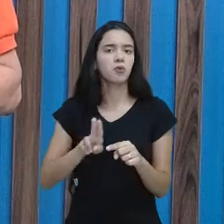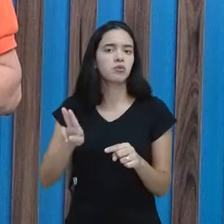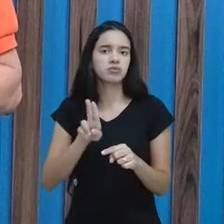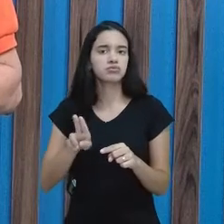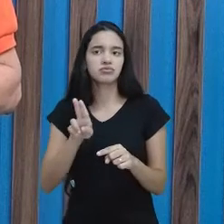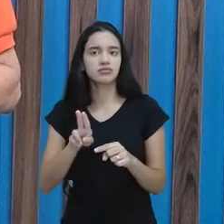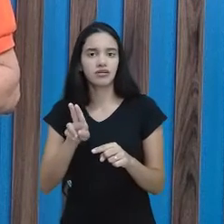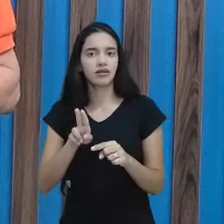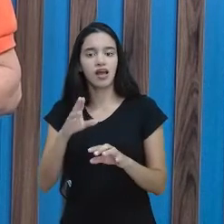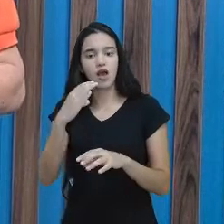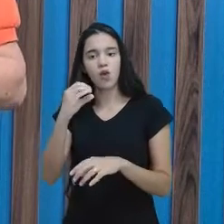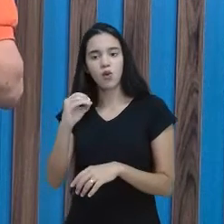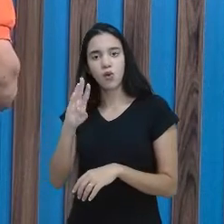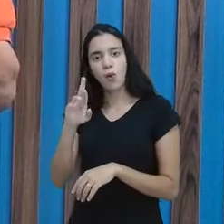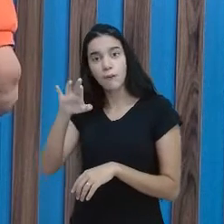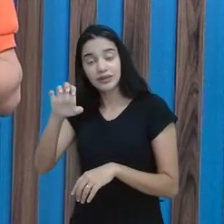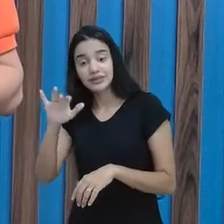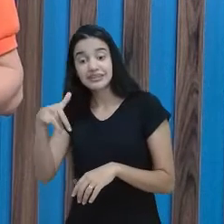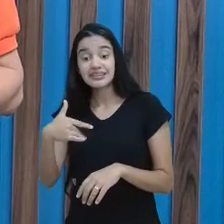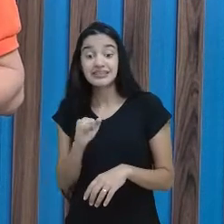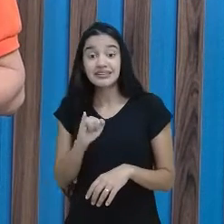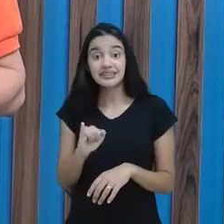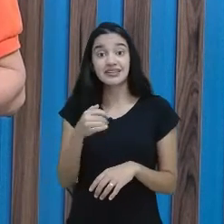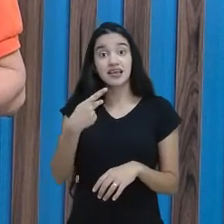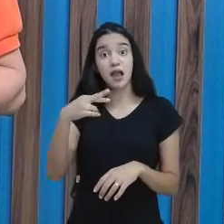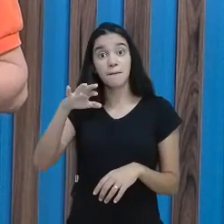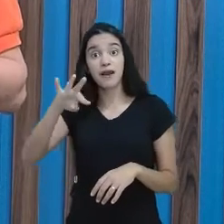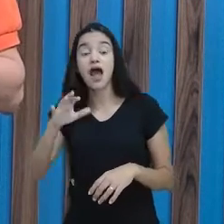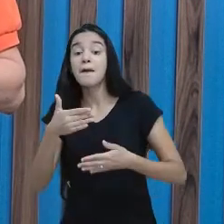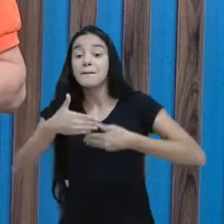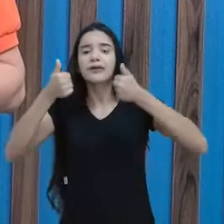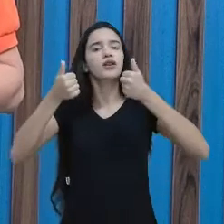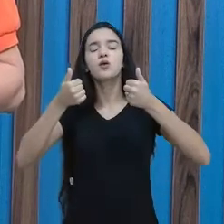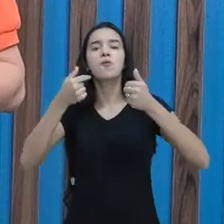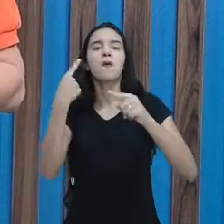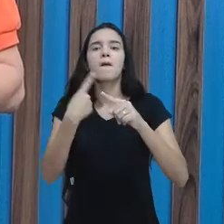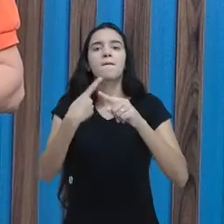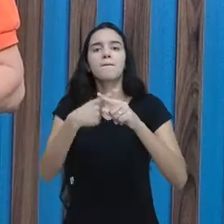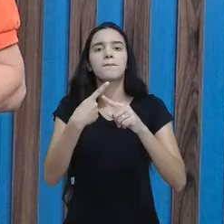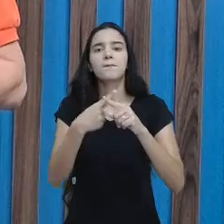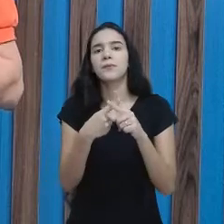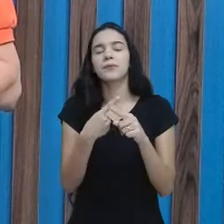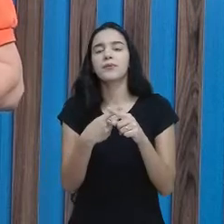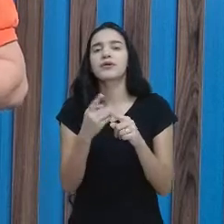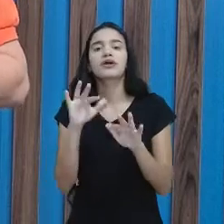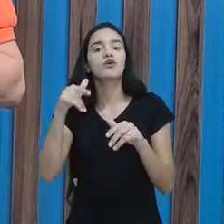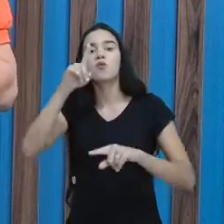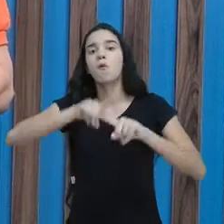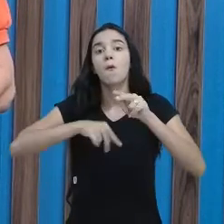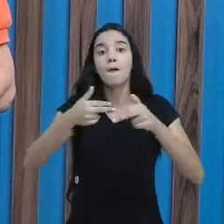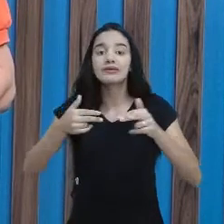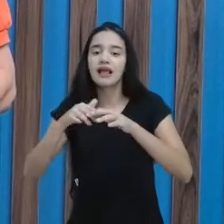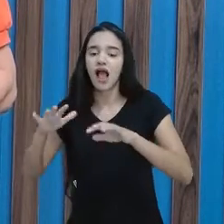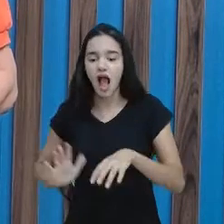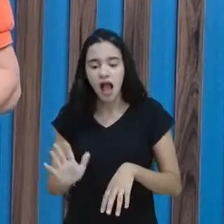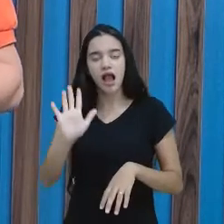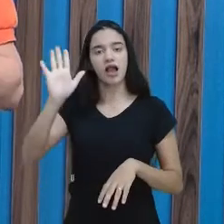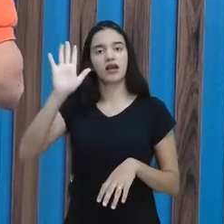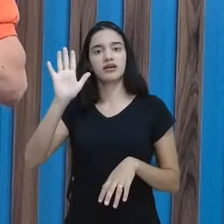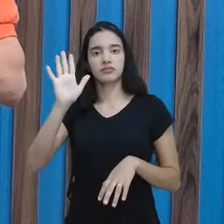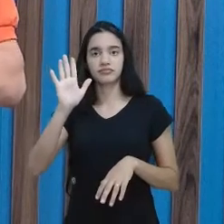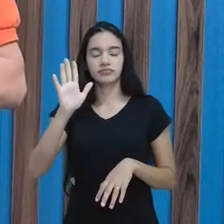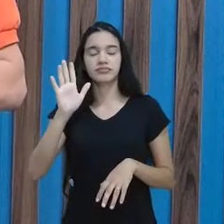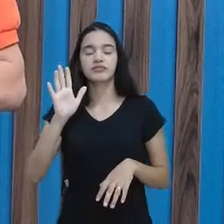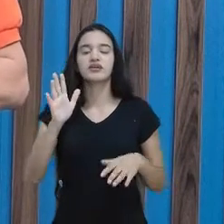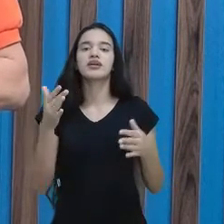o cobre se a prata é o melhor condutor? Porque a prata ela torna-se um objeto mais caro, né? O